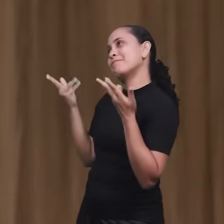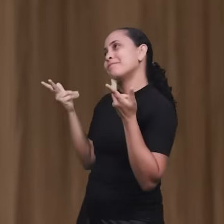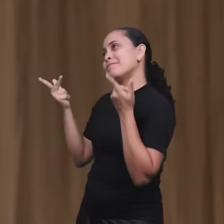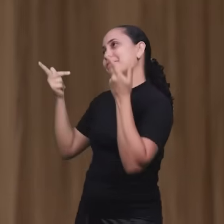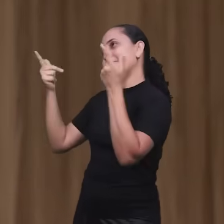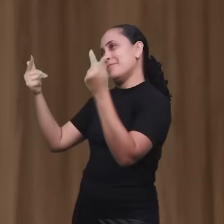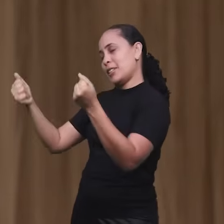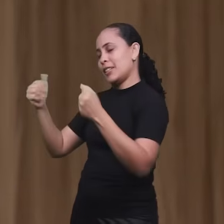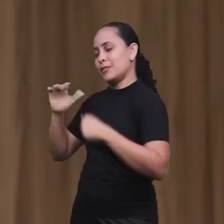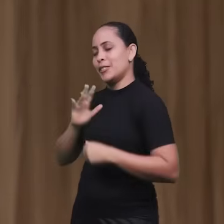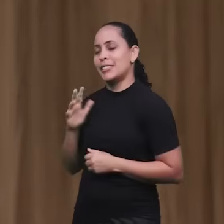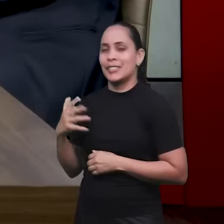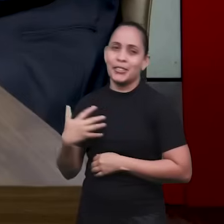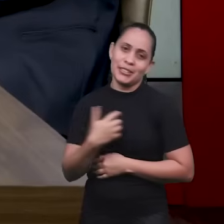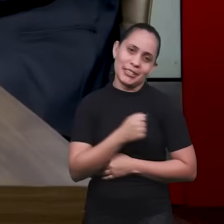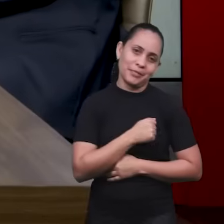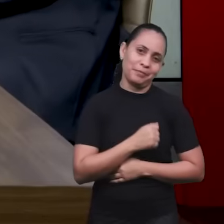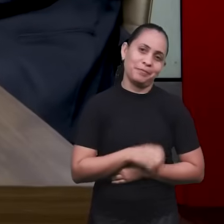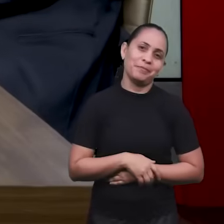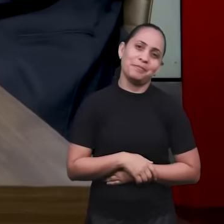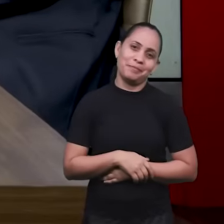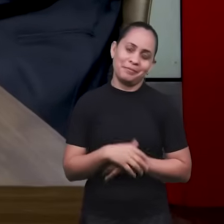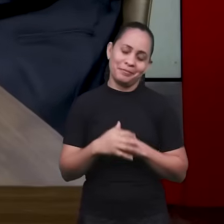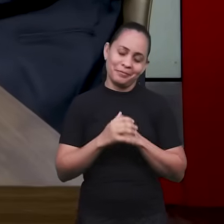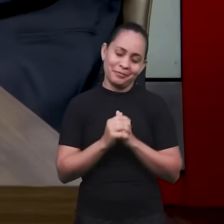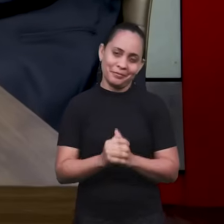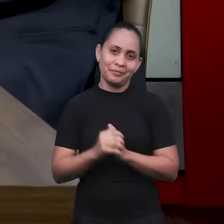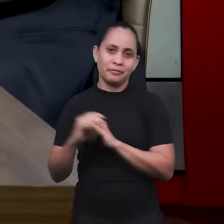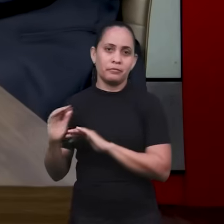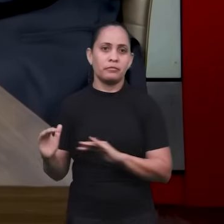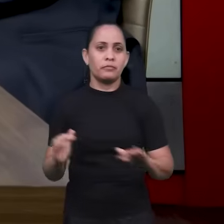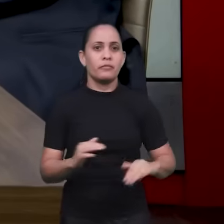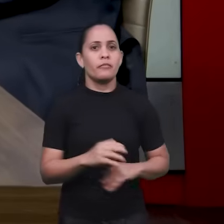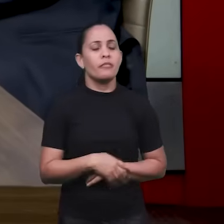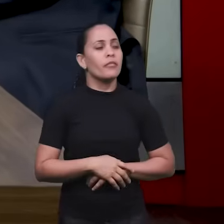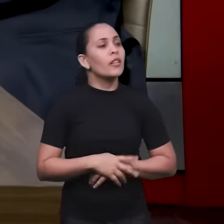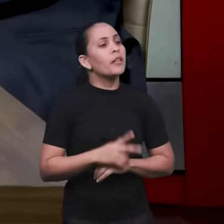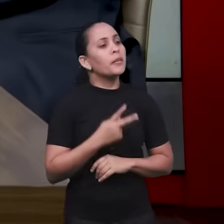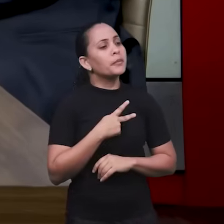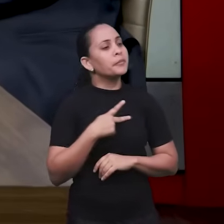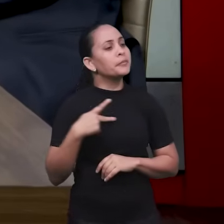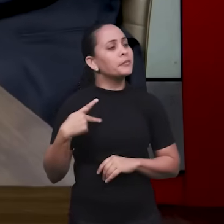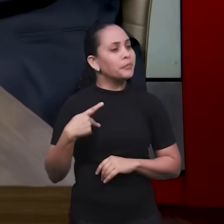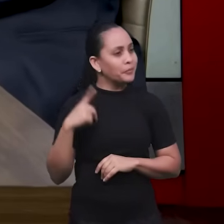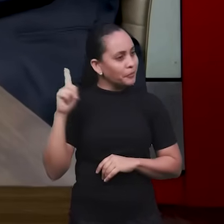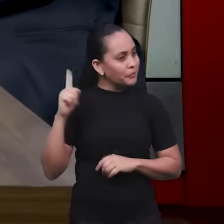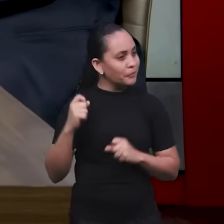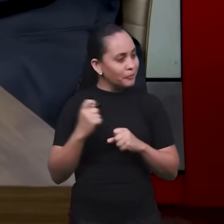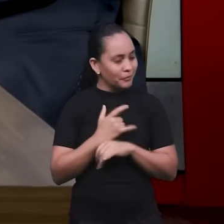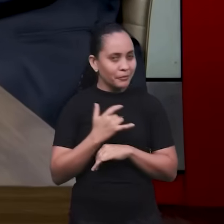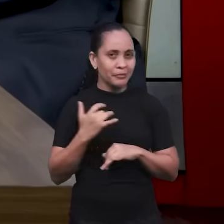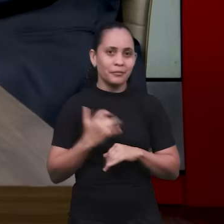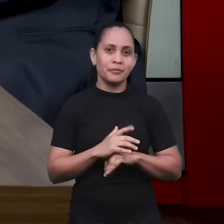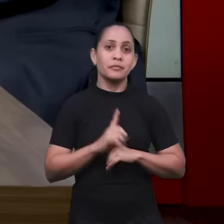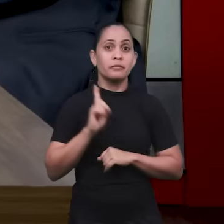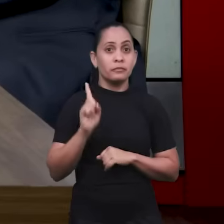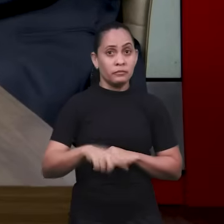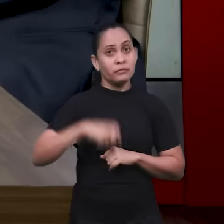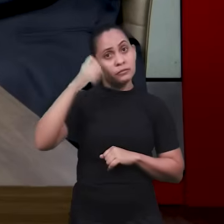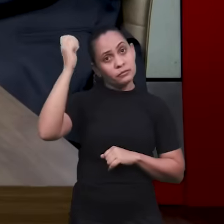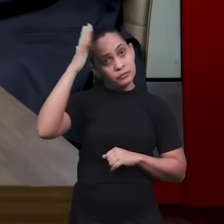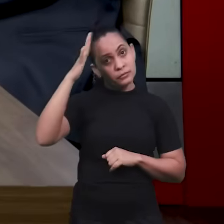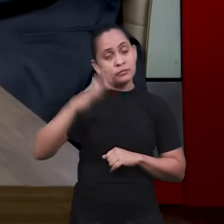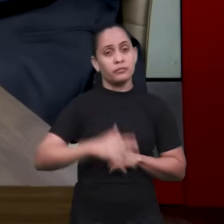importante salvação. Amém. Pastor Marcos, a cidade edificada, ela tem luz, né? Então, ela não pode